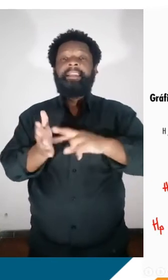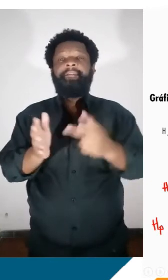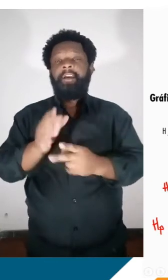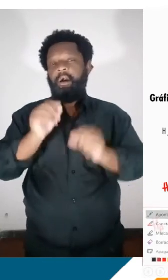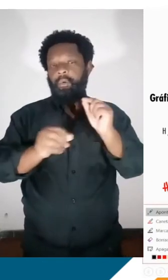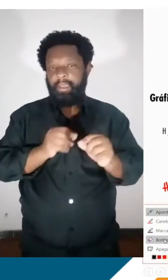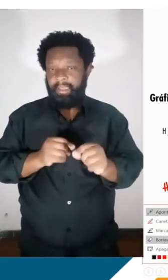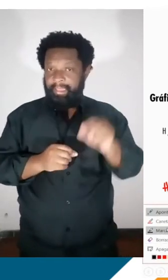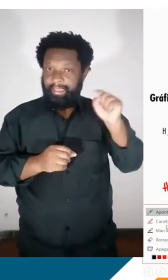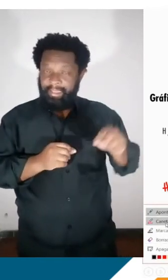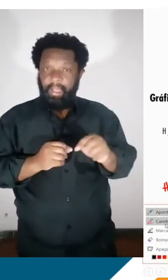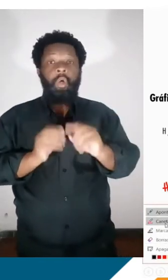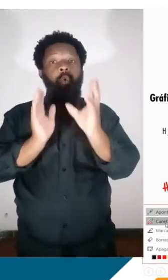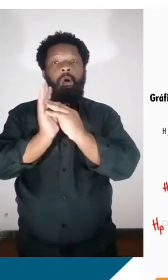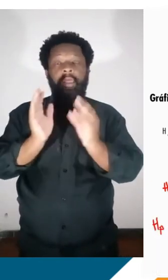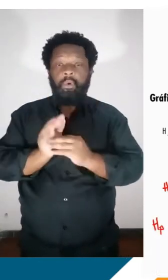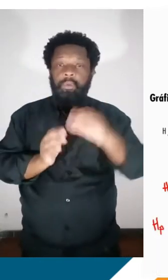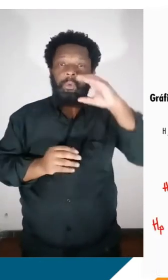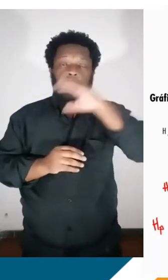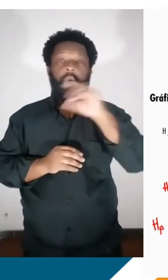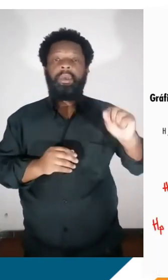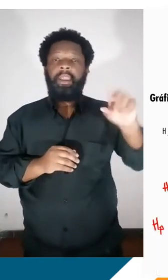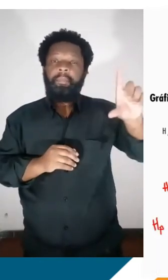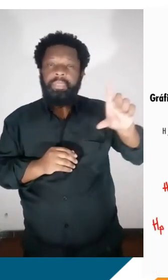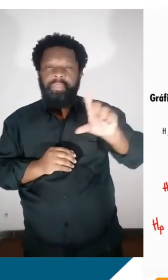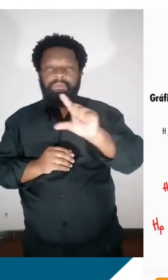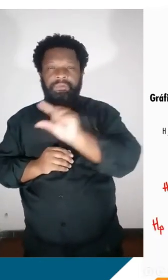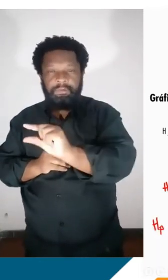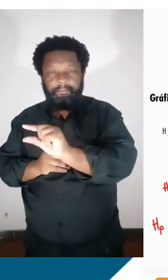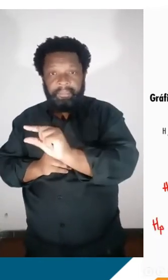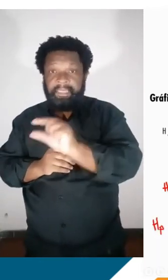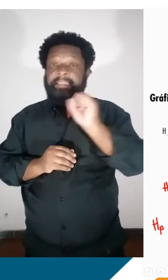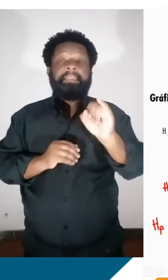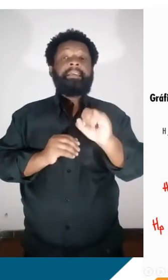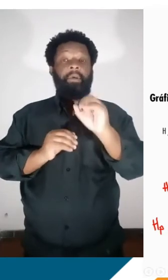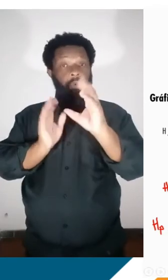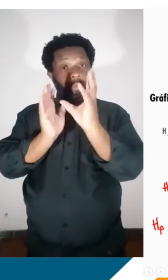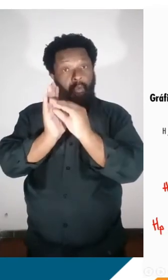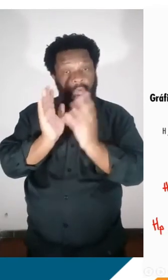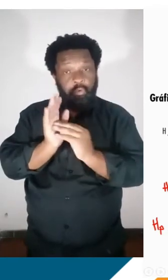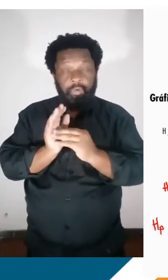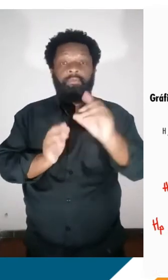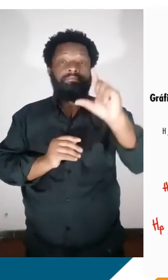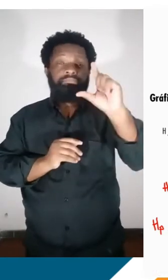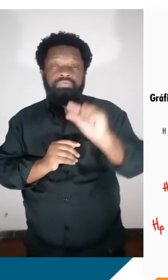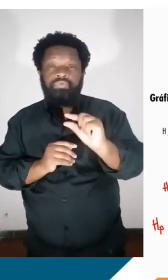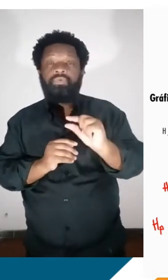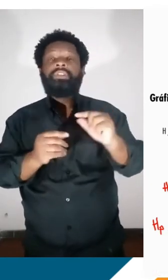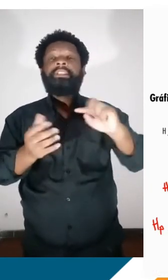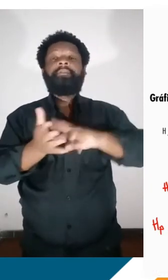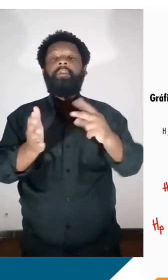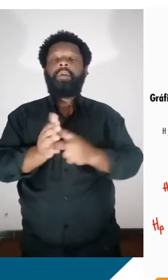Significa que o conteúdo calórico diminuiu. Se o conteúdo diminuiu, significa que você liberou